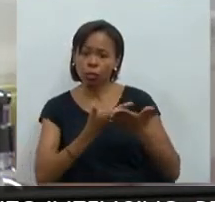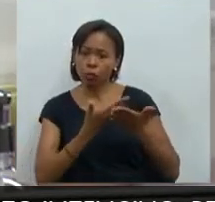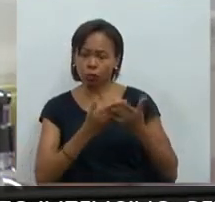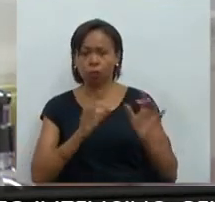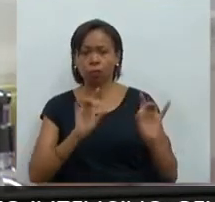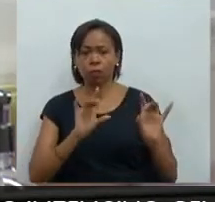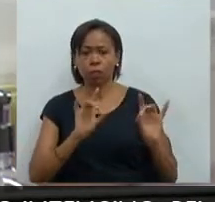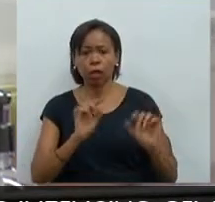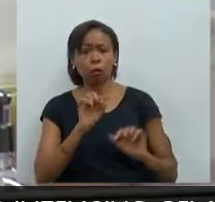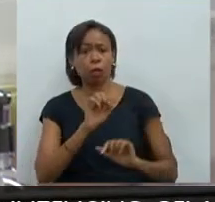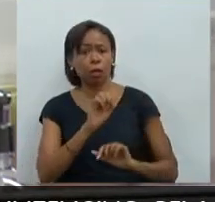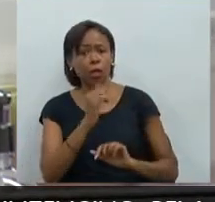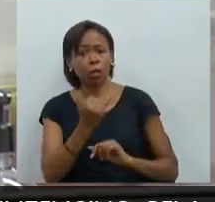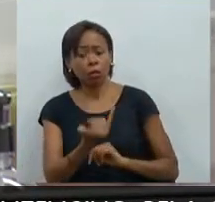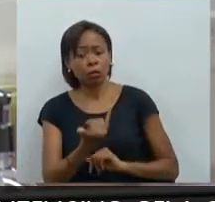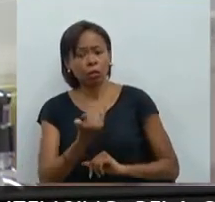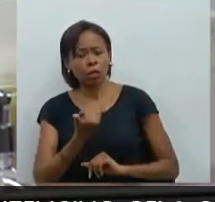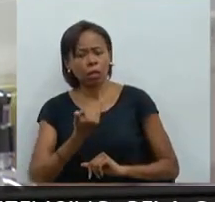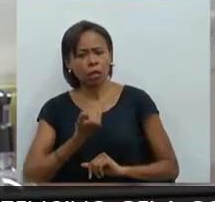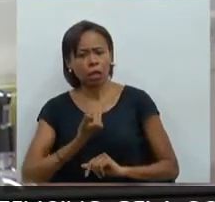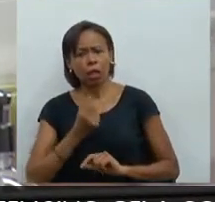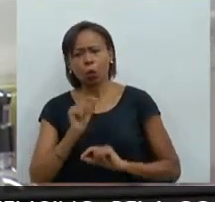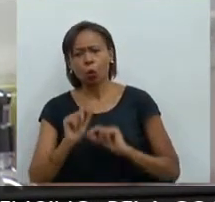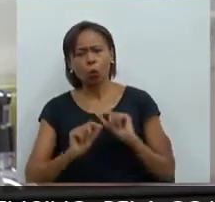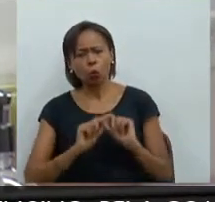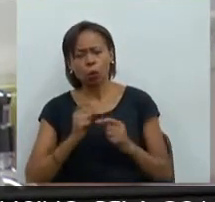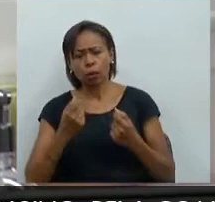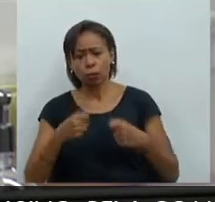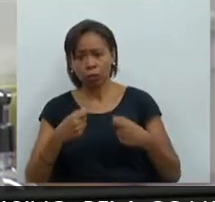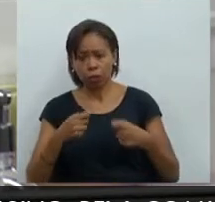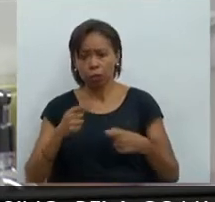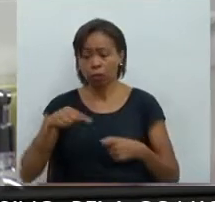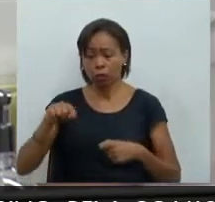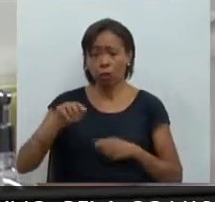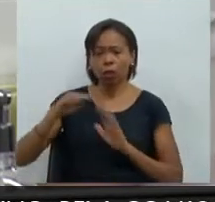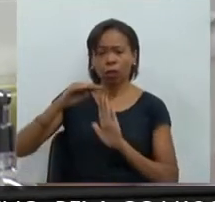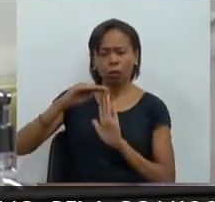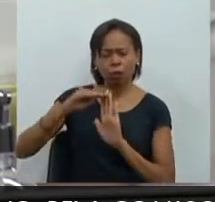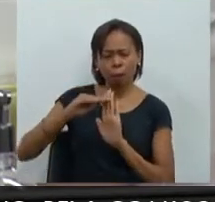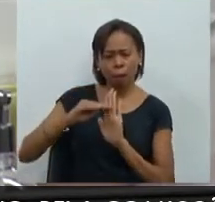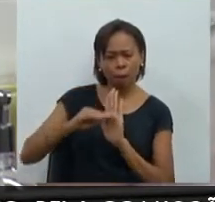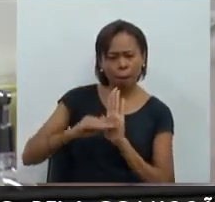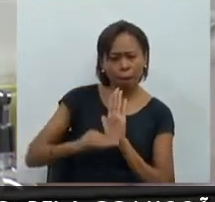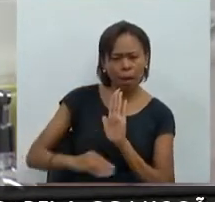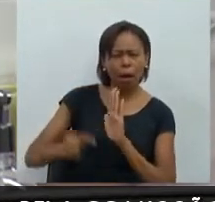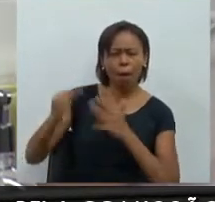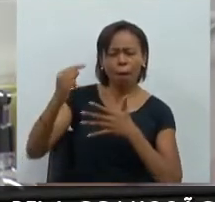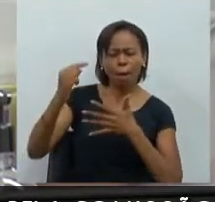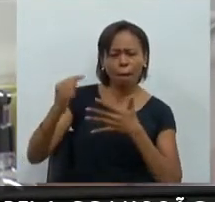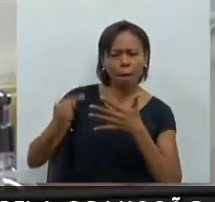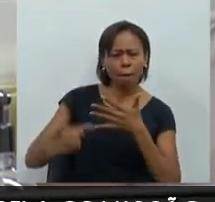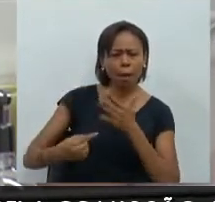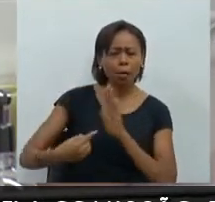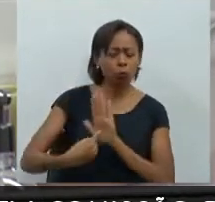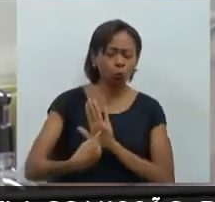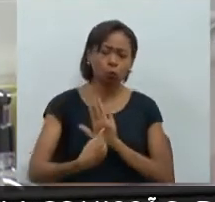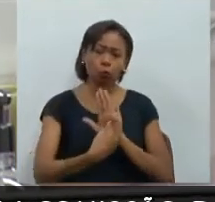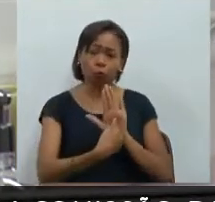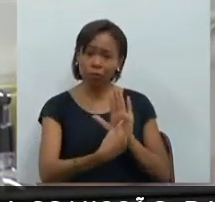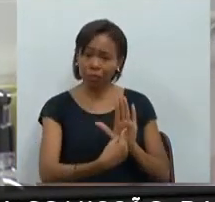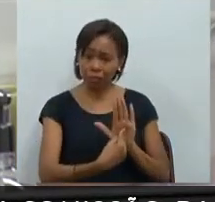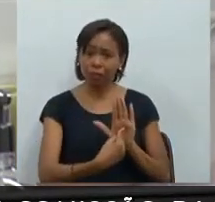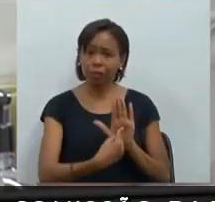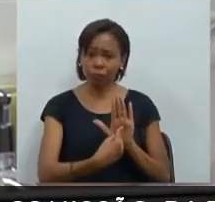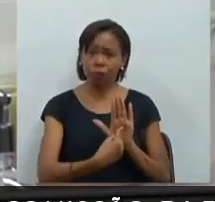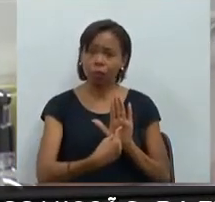para a gente. Fizemos essa organização, fizemos as diretrizes, pontuamos tudo para elas, para que possamos dar